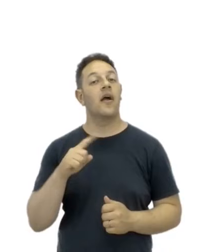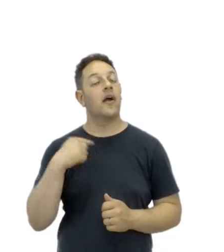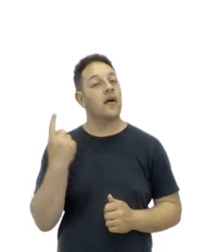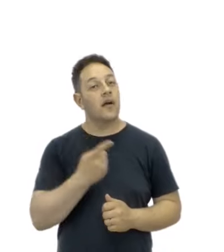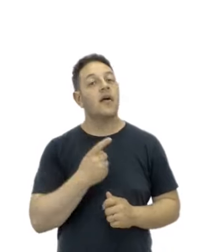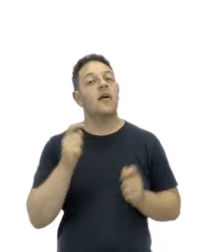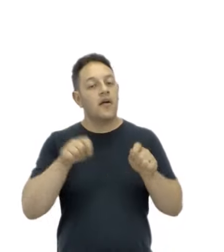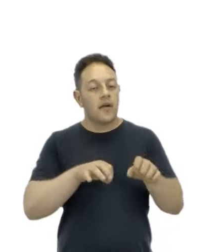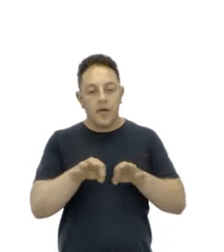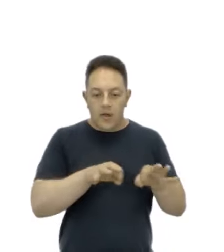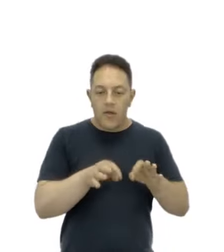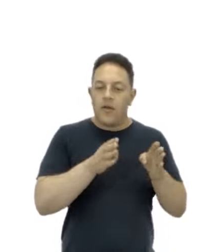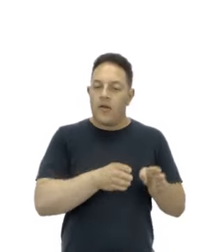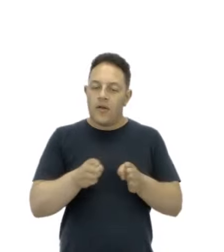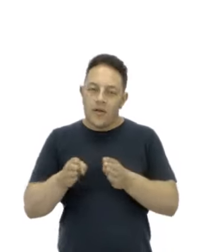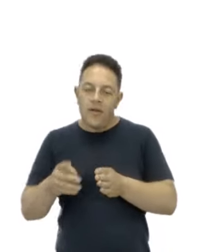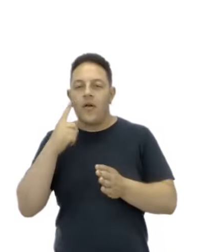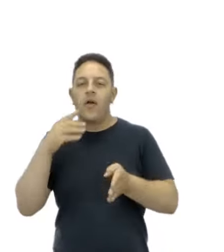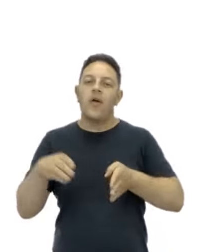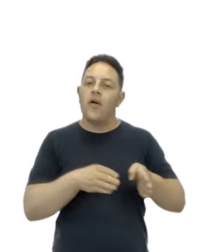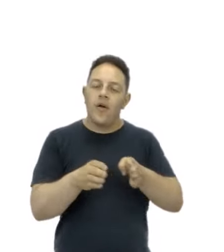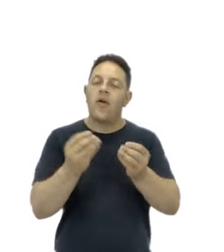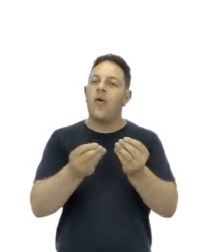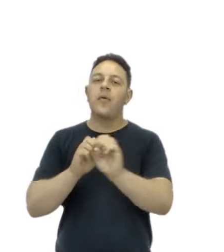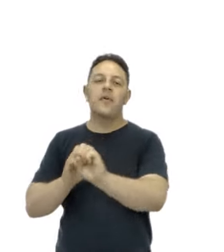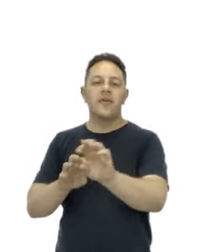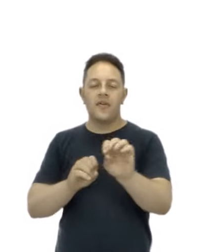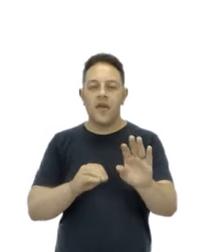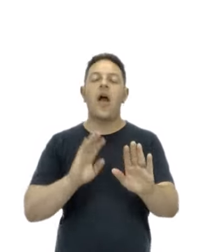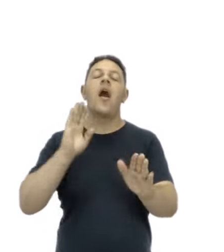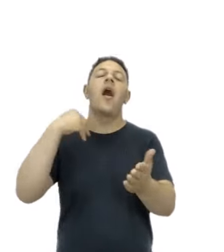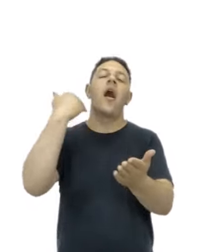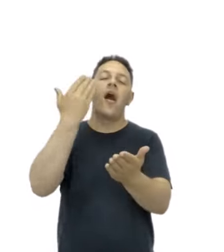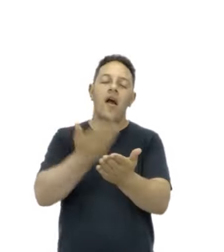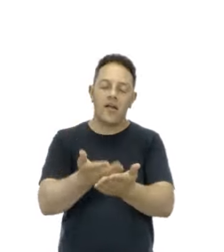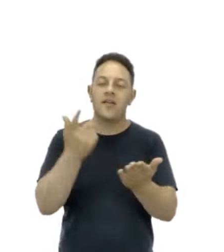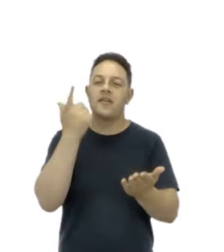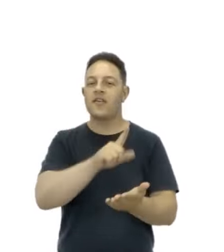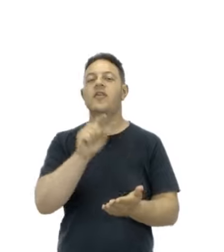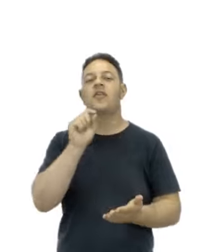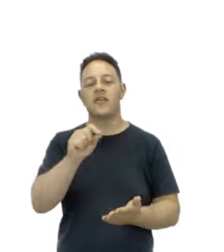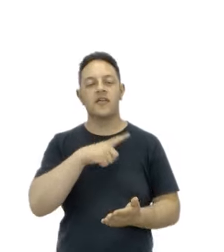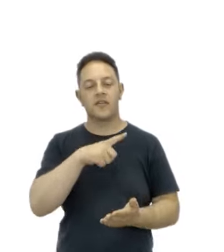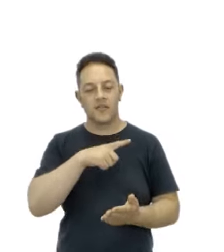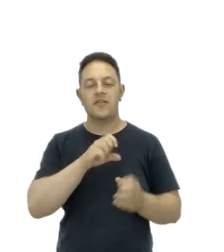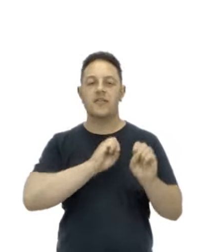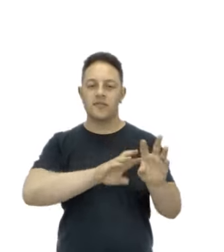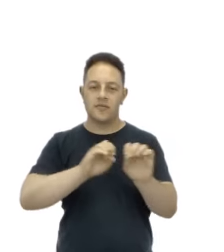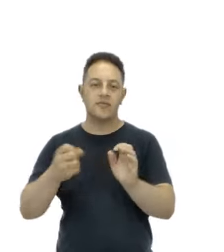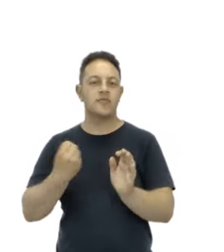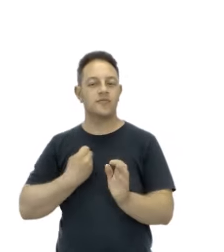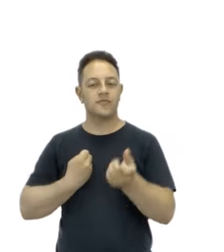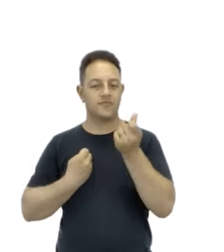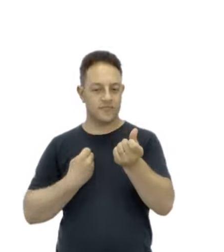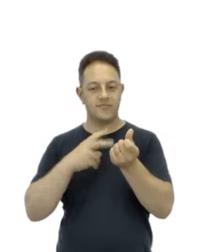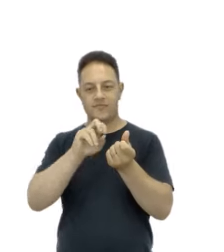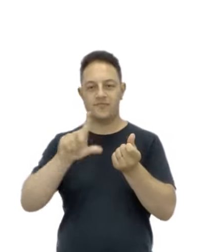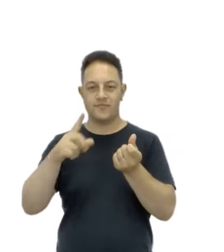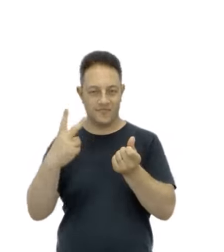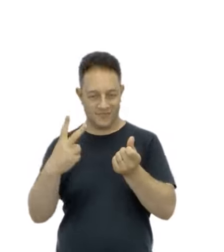gente organize o percurso formativo até chegar à sequência didática 6 do volume